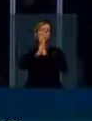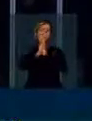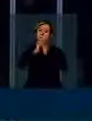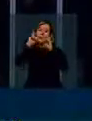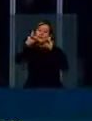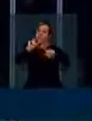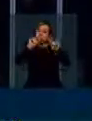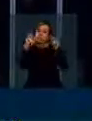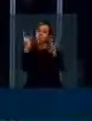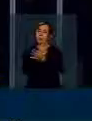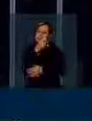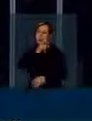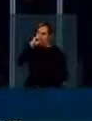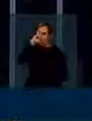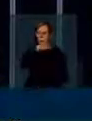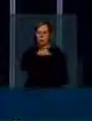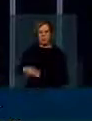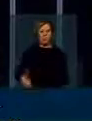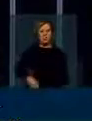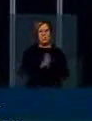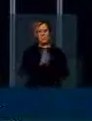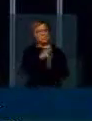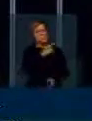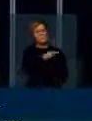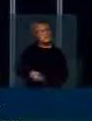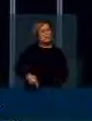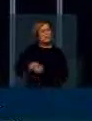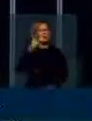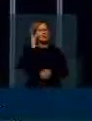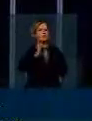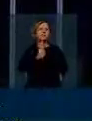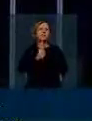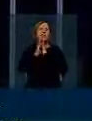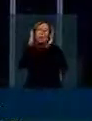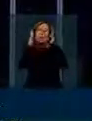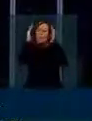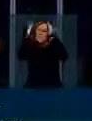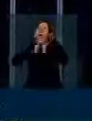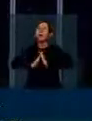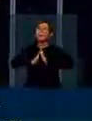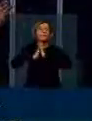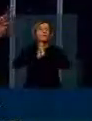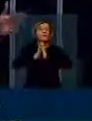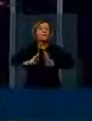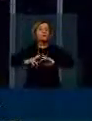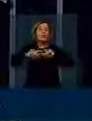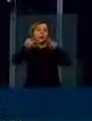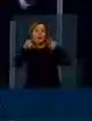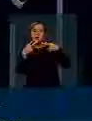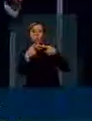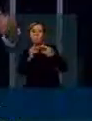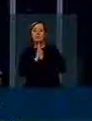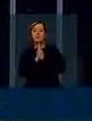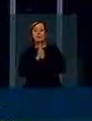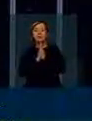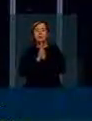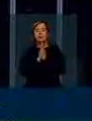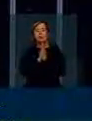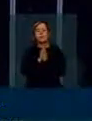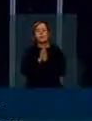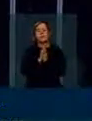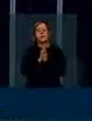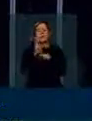senhor ministro, presidente Dilma, Papa, todo mundo que estiver me ouvindo ou assistindo, não deixem ir fazer um massacre lá em São